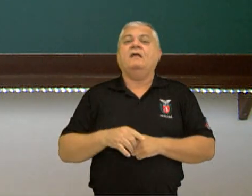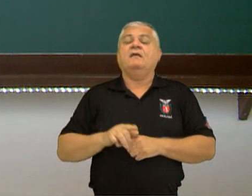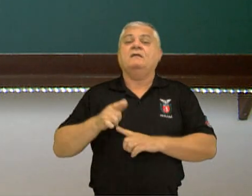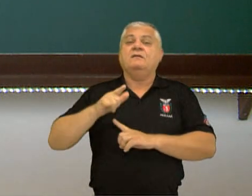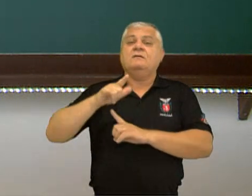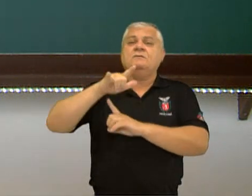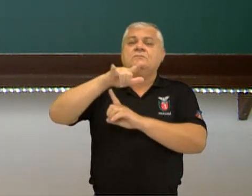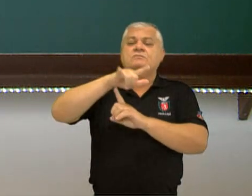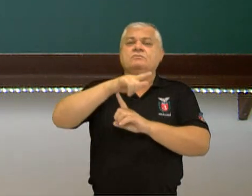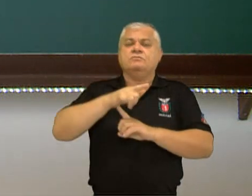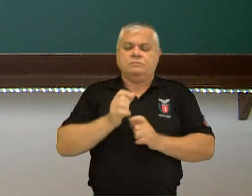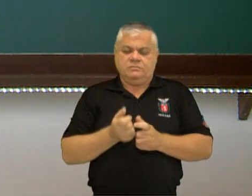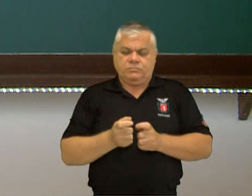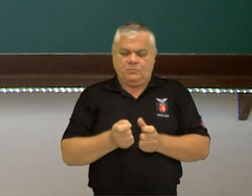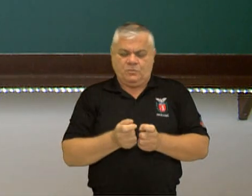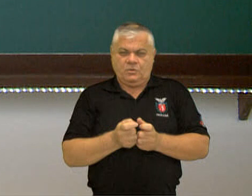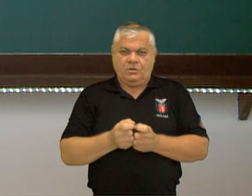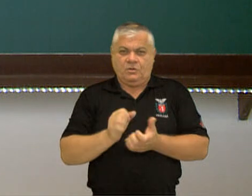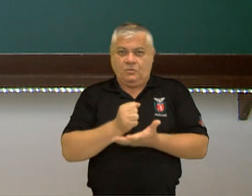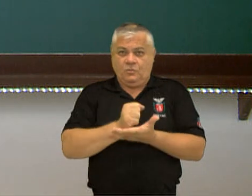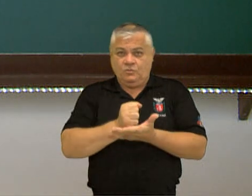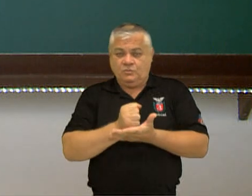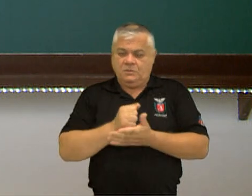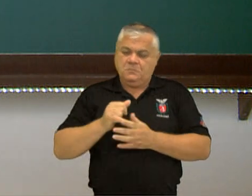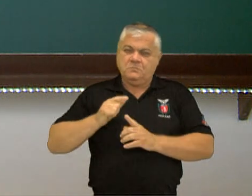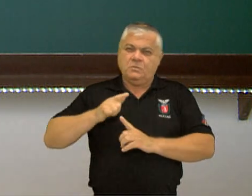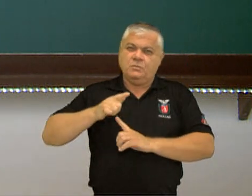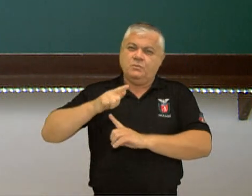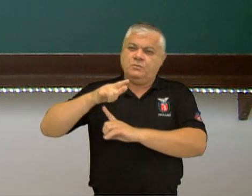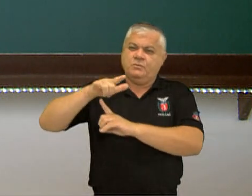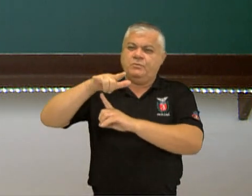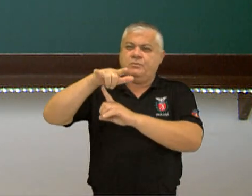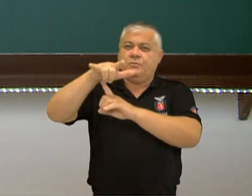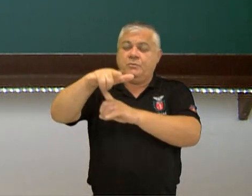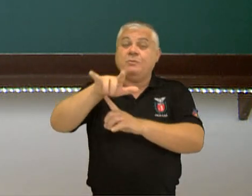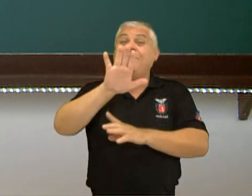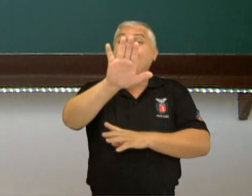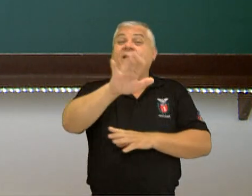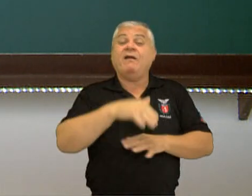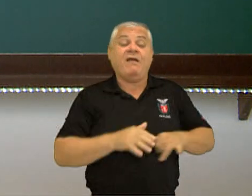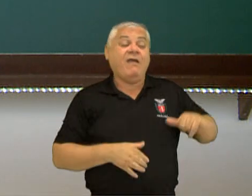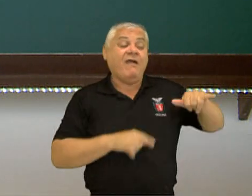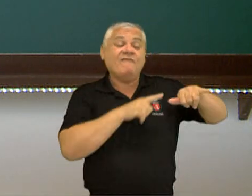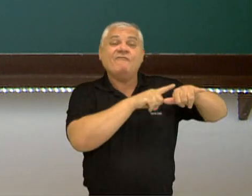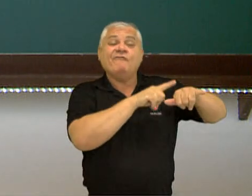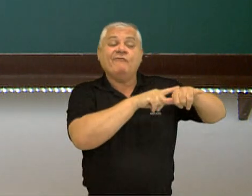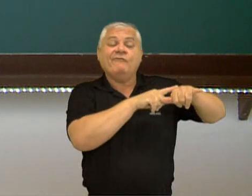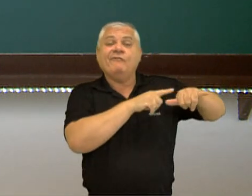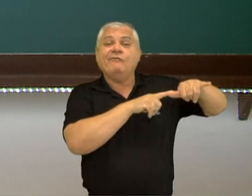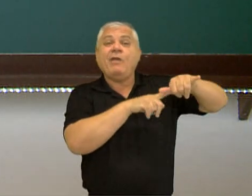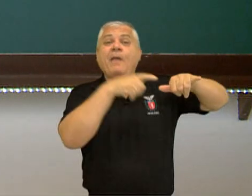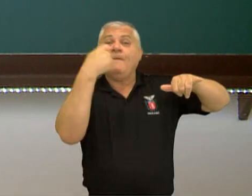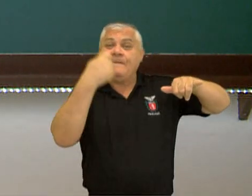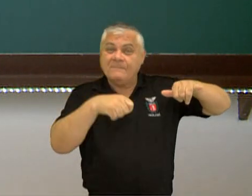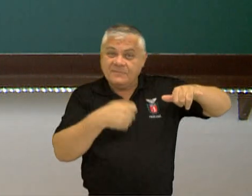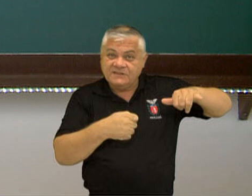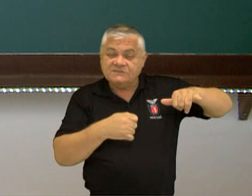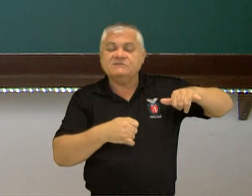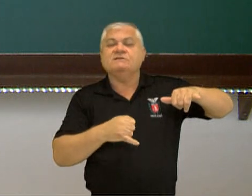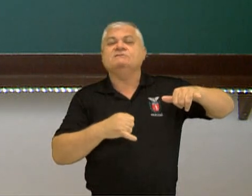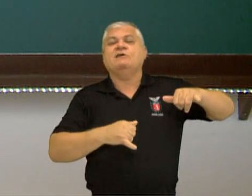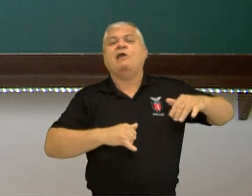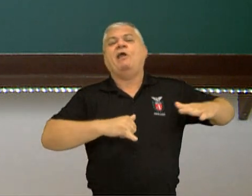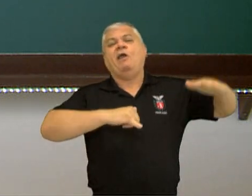operamos esse drone daquela área. Agora, se isso é feito com um avião, tem que se partir de um aeroporto, se dirigir até